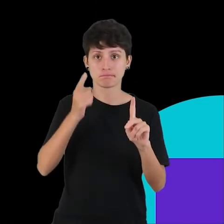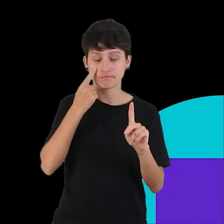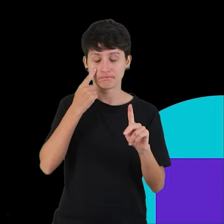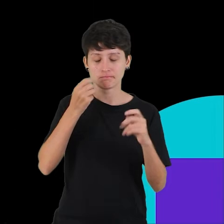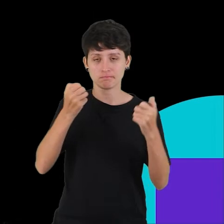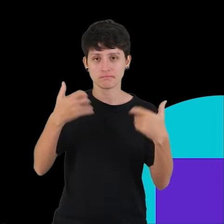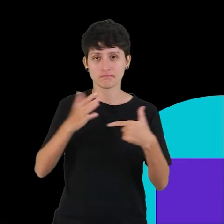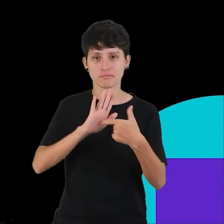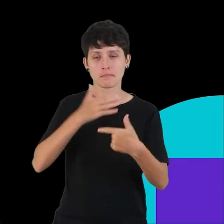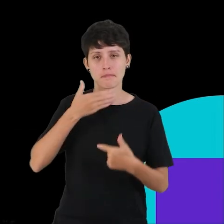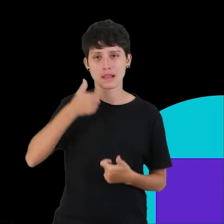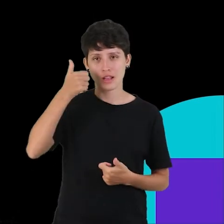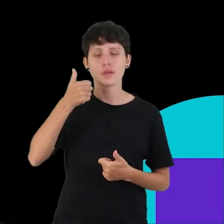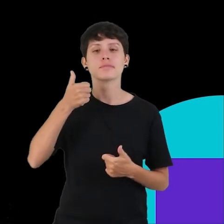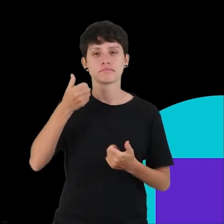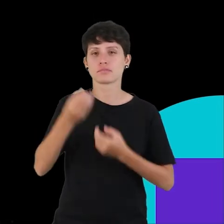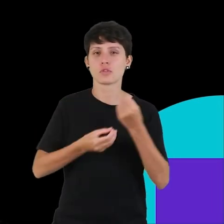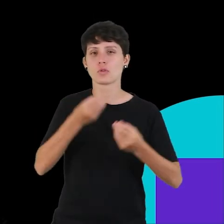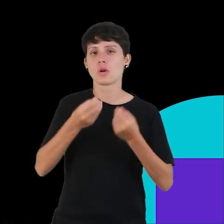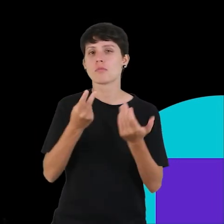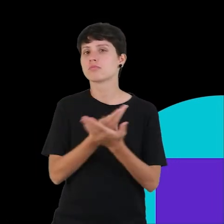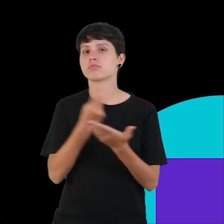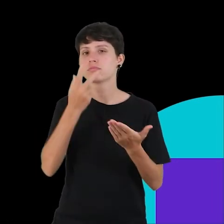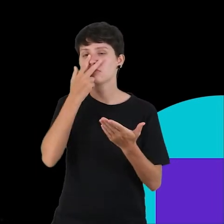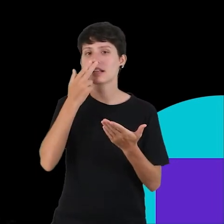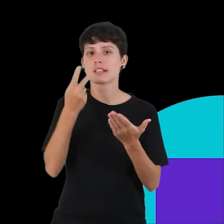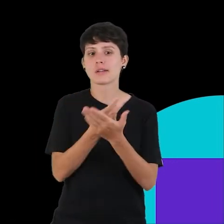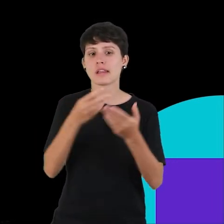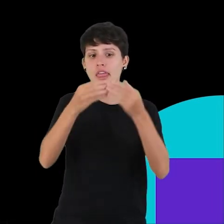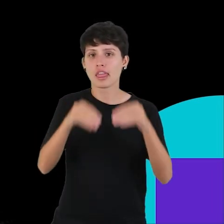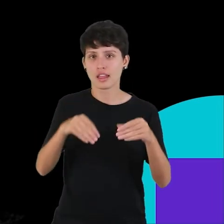questão de empoderamento, é uma questão de dependência. Bacana.